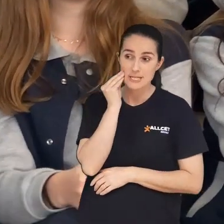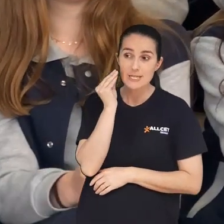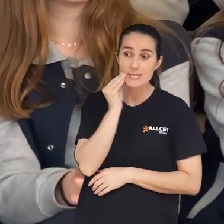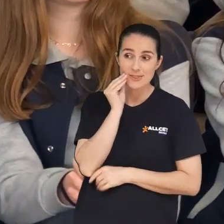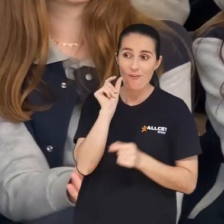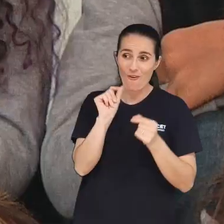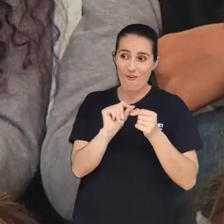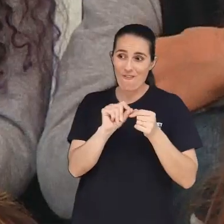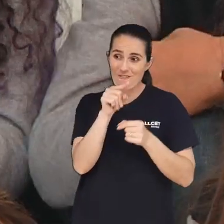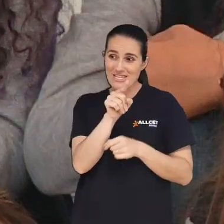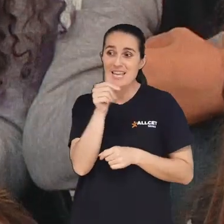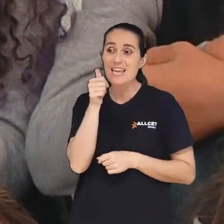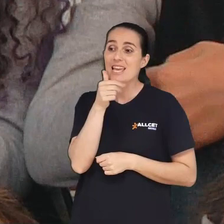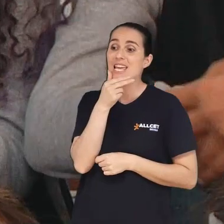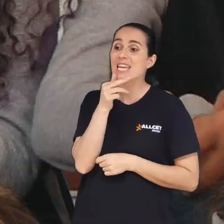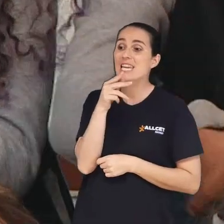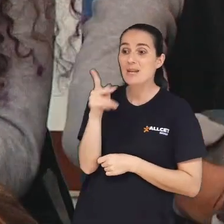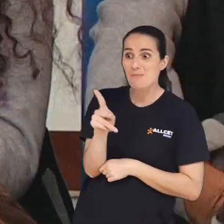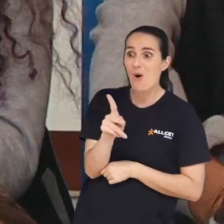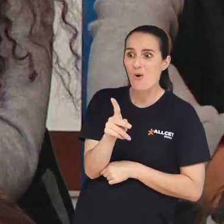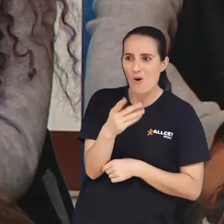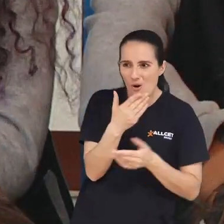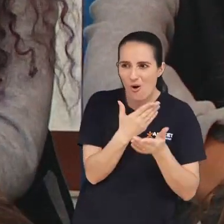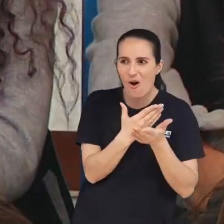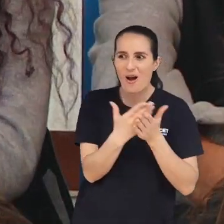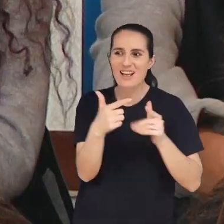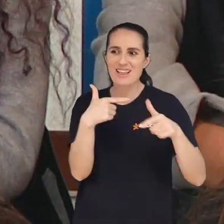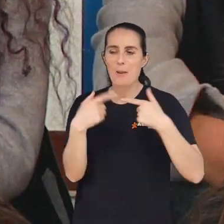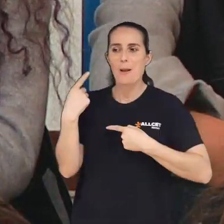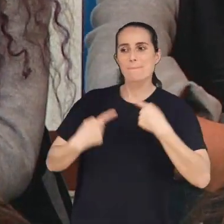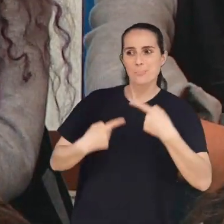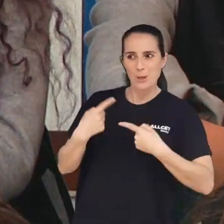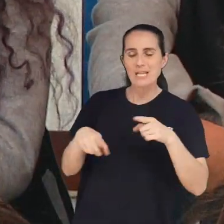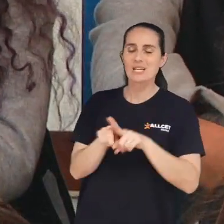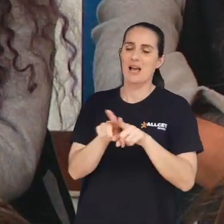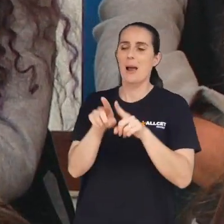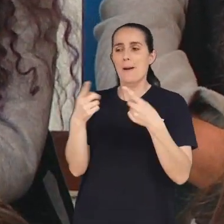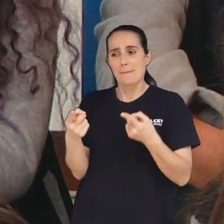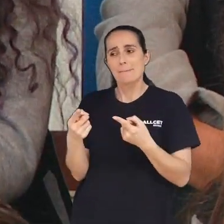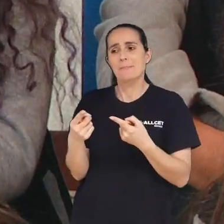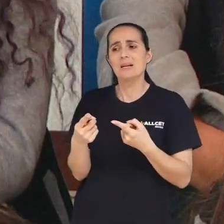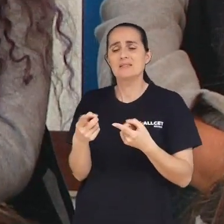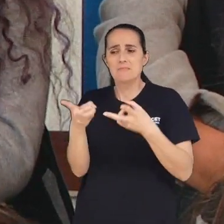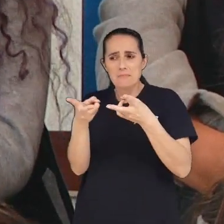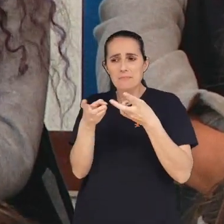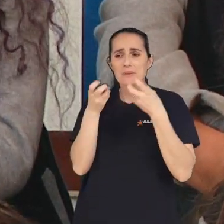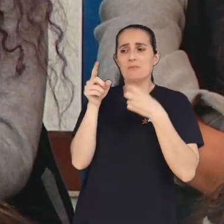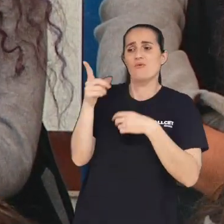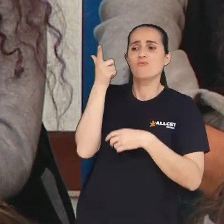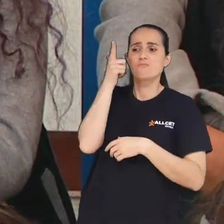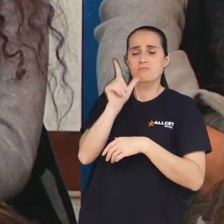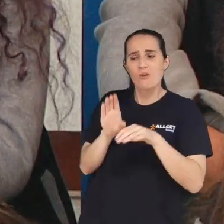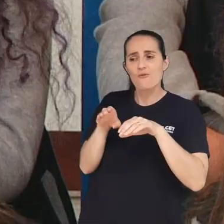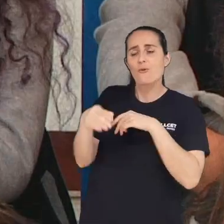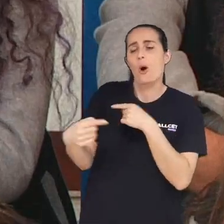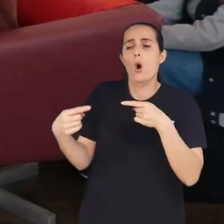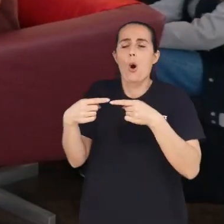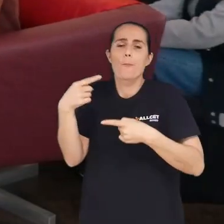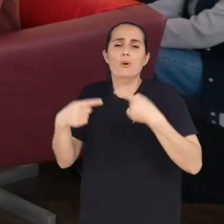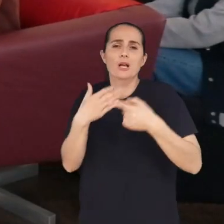da política, mas acabou sendo convencido de que era mais qualificado. Conte para nós como foi o seu início no mundo da